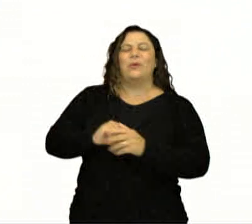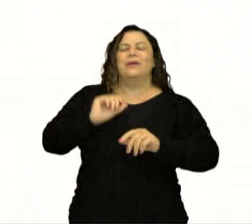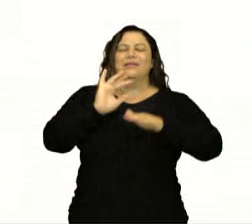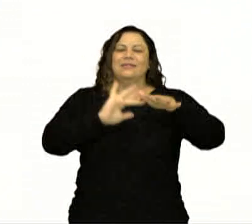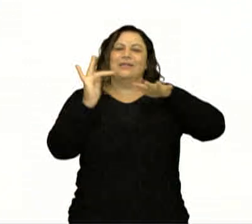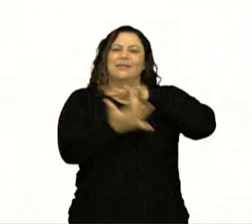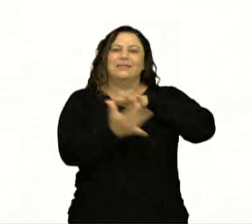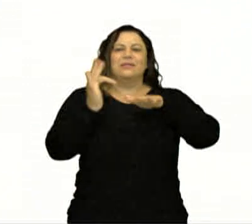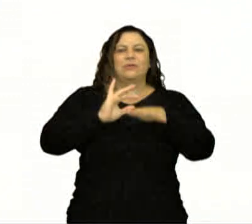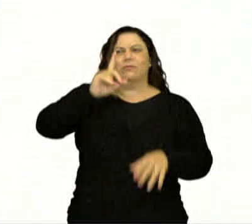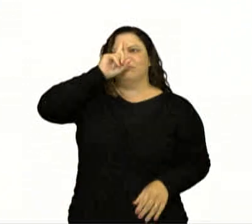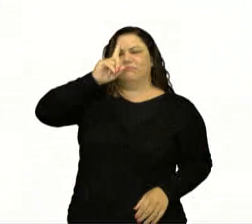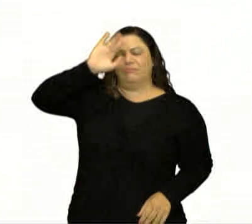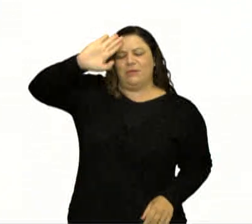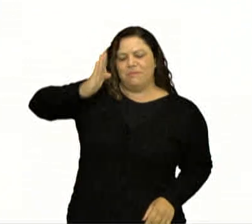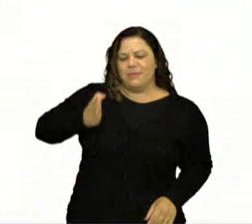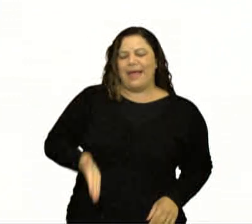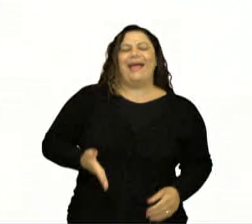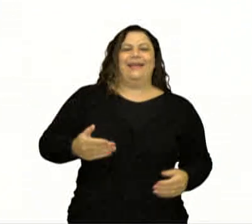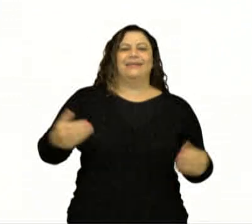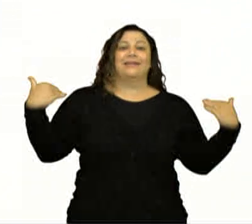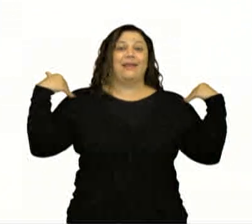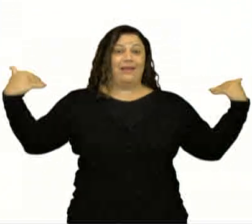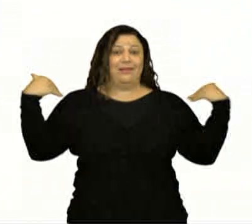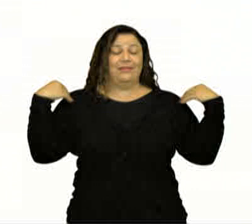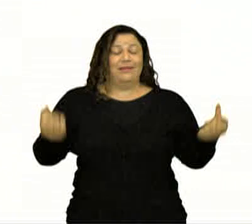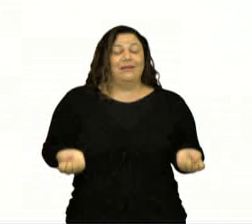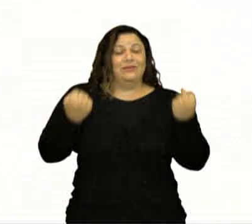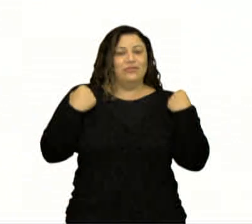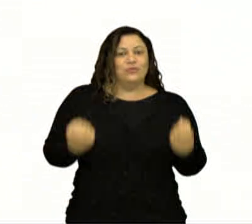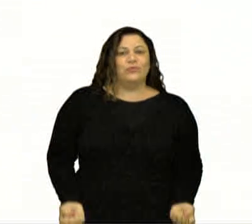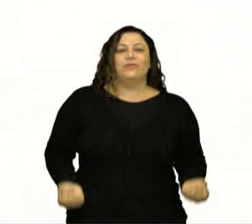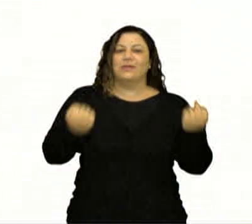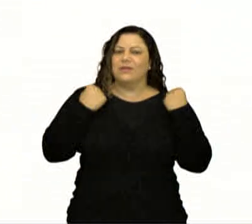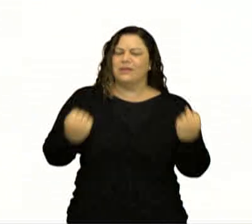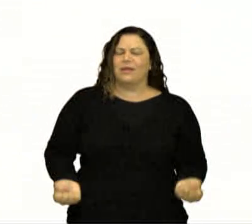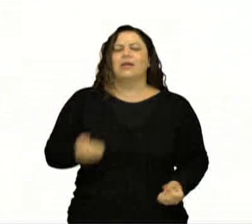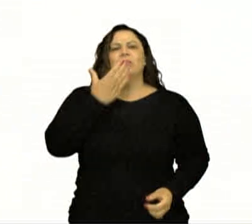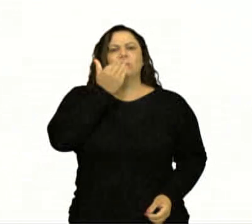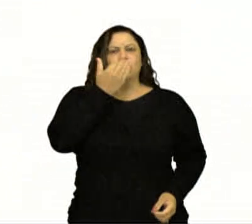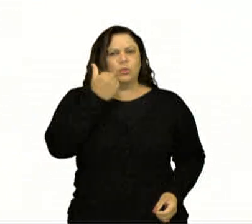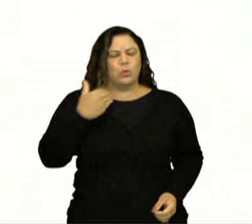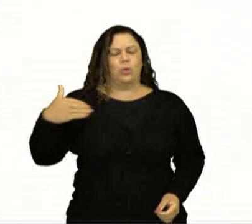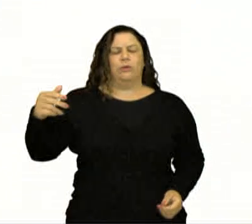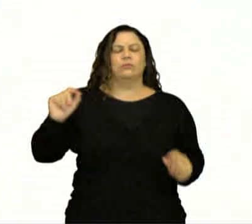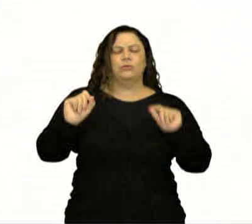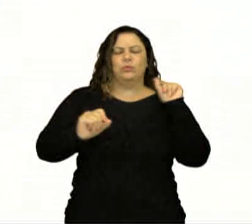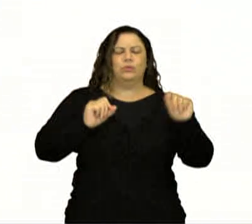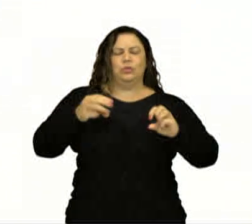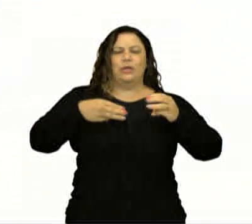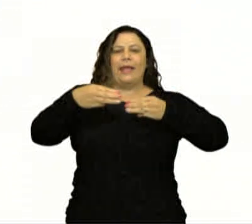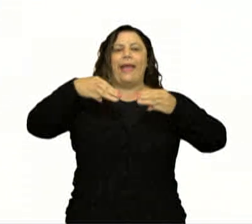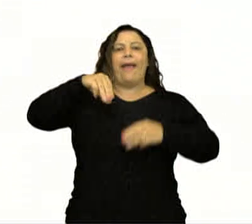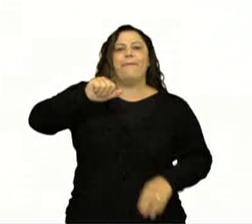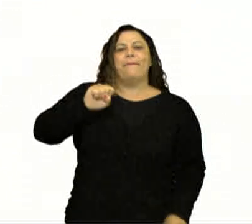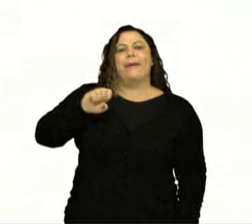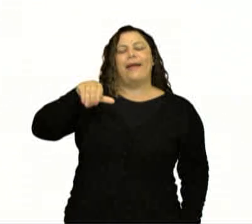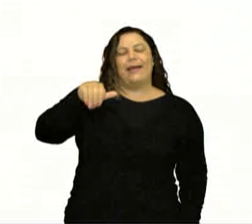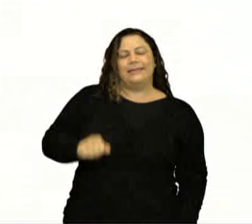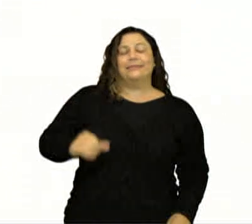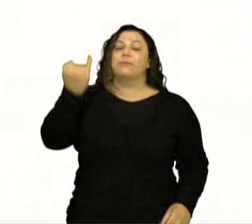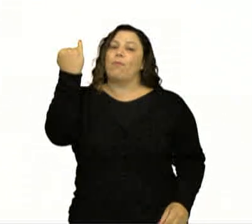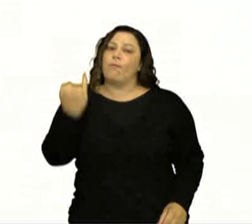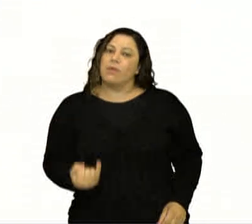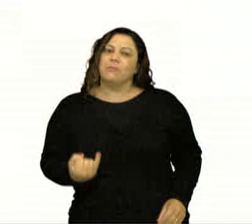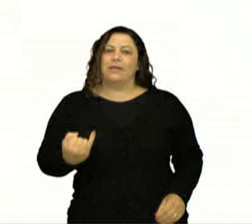suas rotinas baseadas na prática de atividades físicas e em uma alimentação focada no ganho de massa magra e definição muscular.